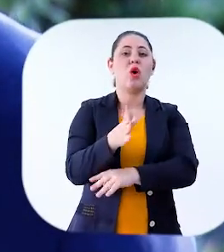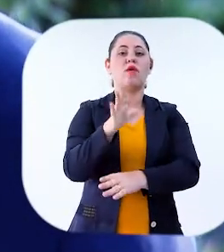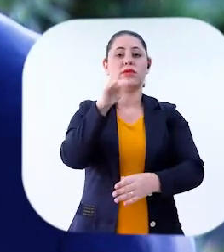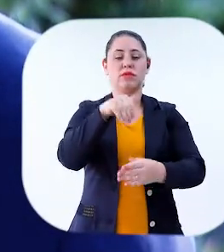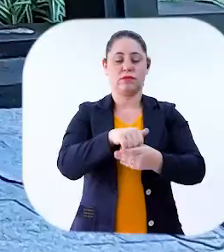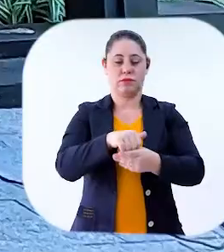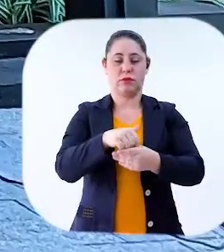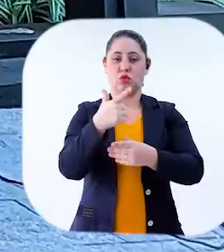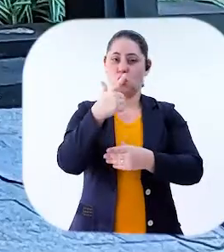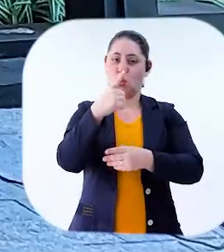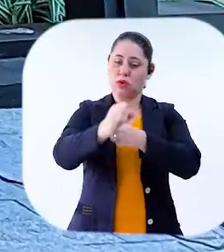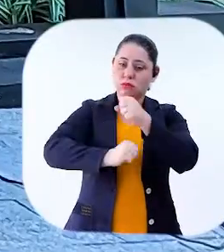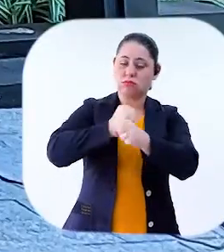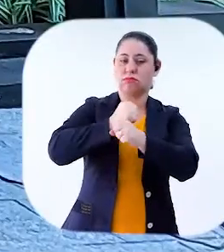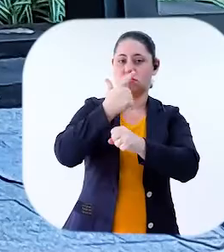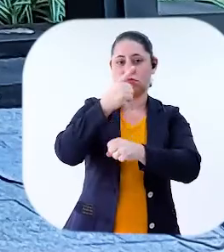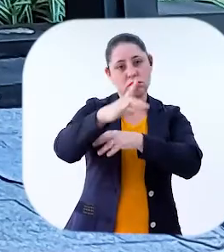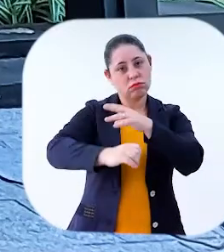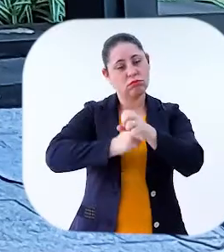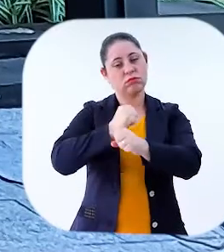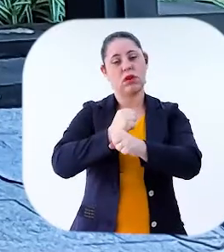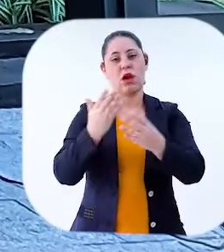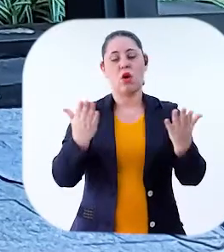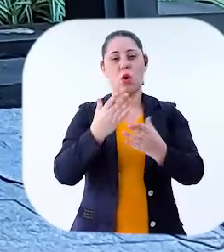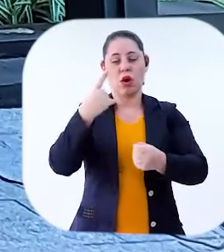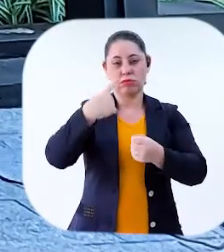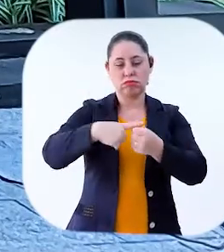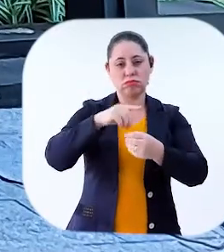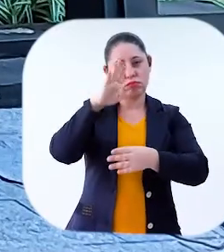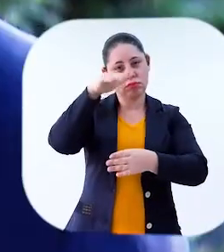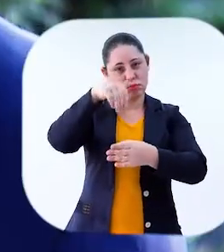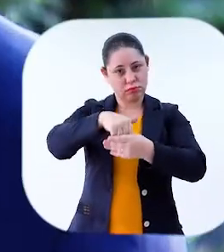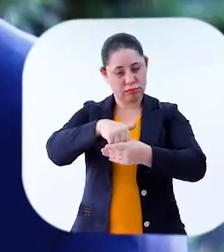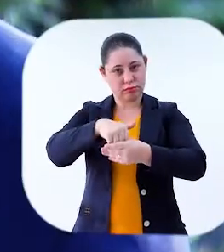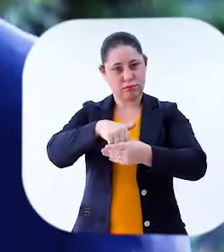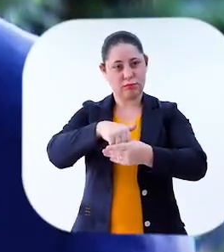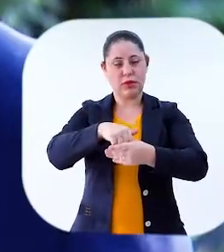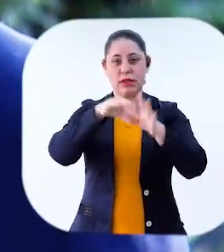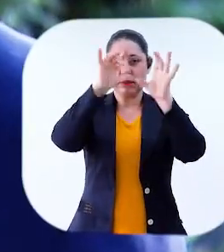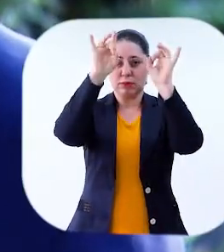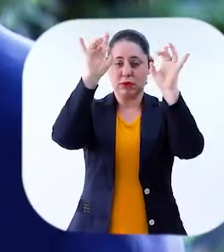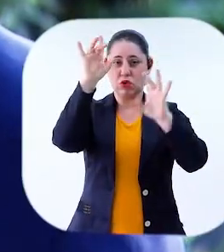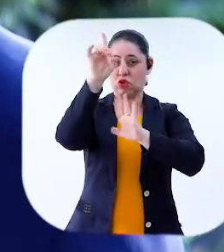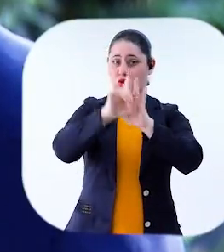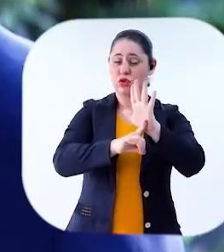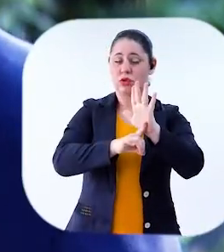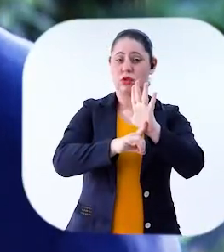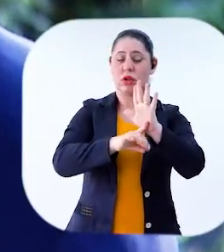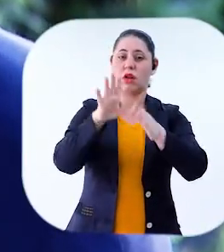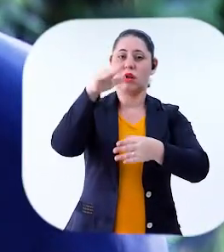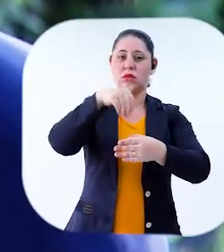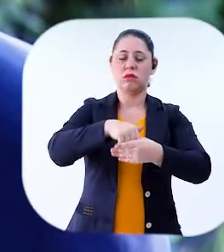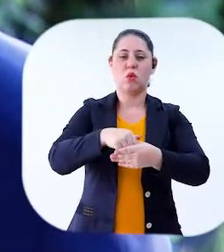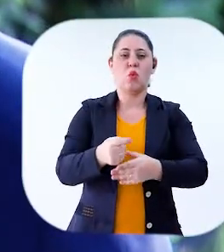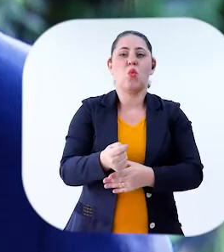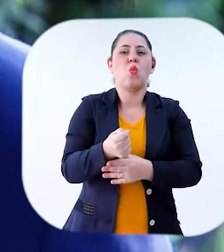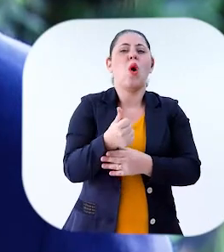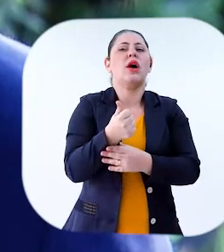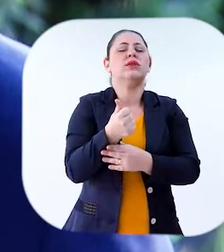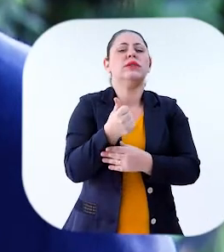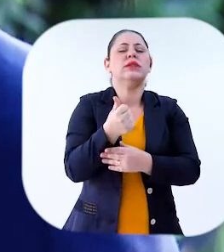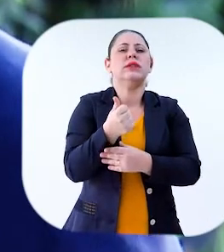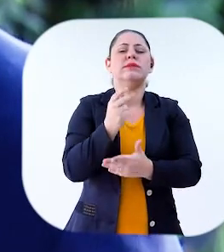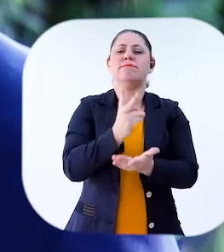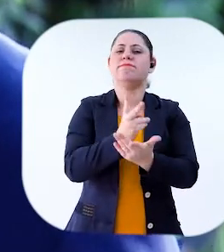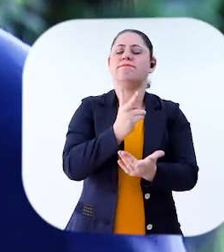de 2 em 2 anos. E agora, nós temos eleições municipais, então, o especialista em direito eleitoral, ele quase sempre